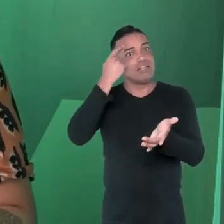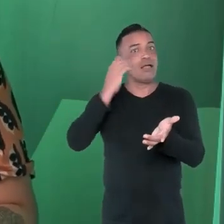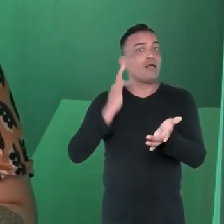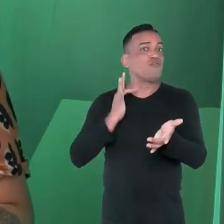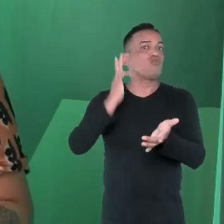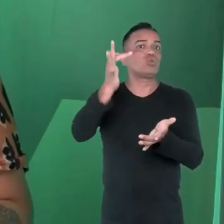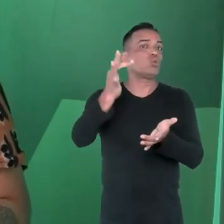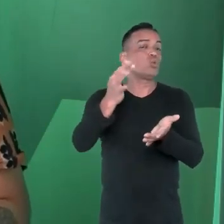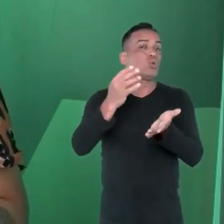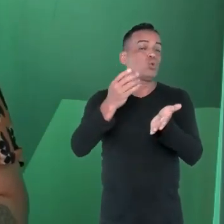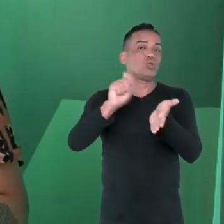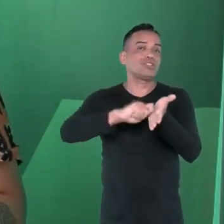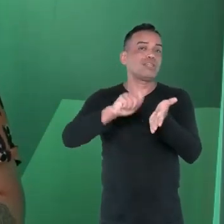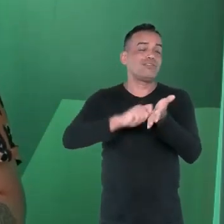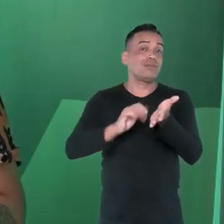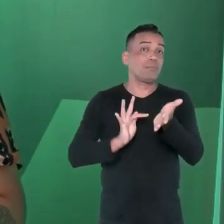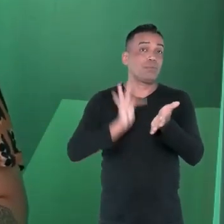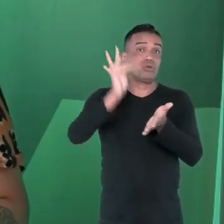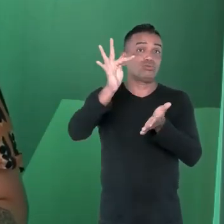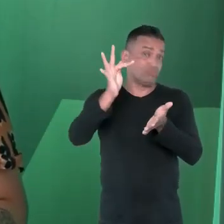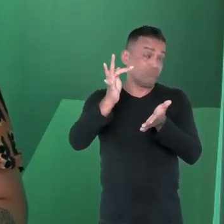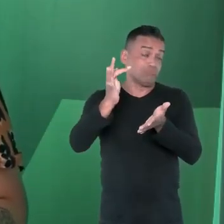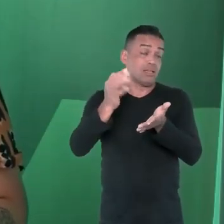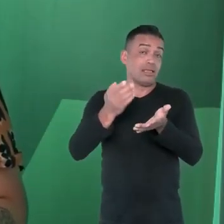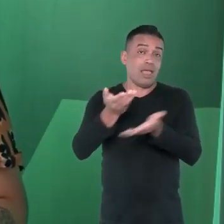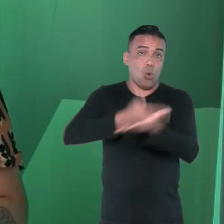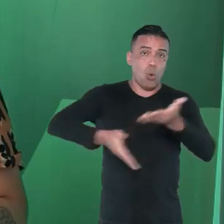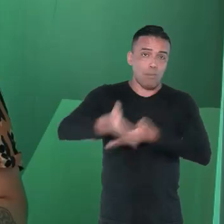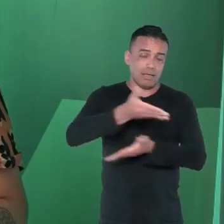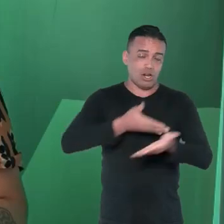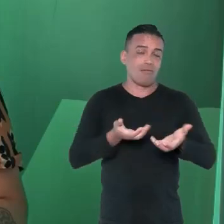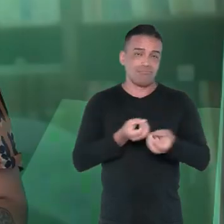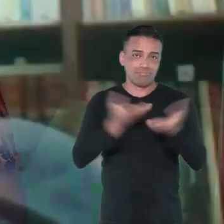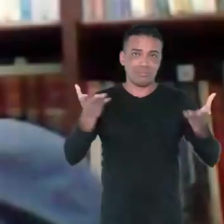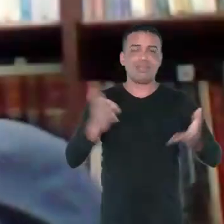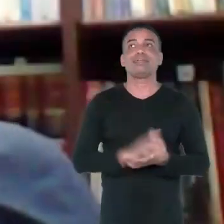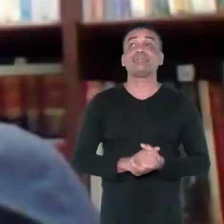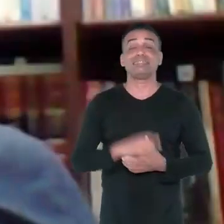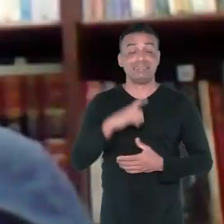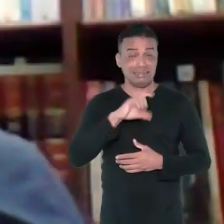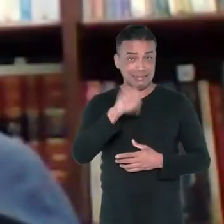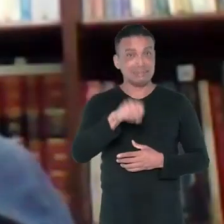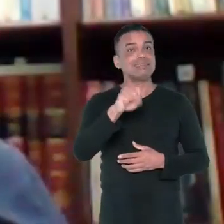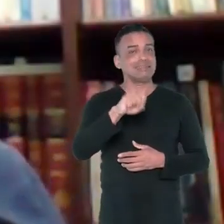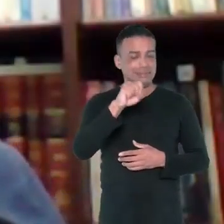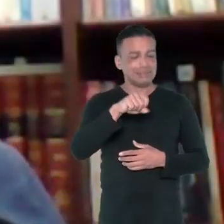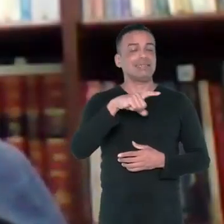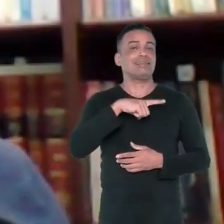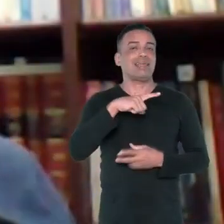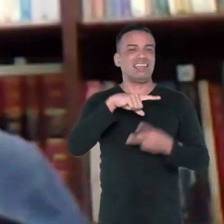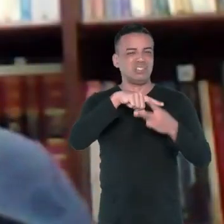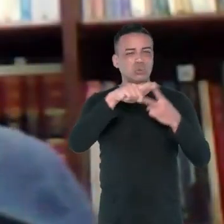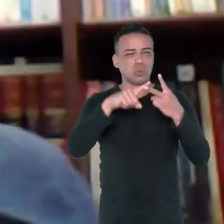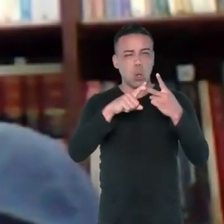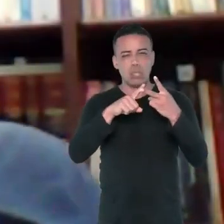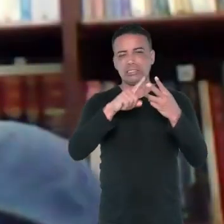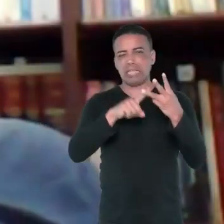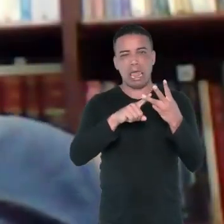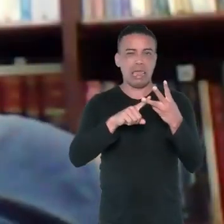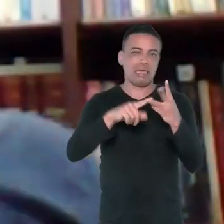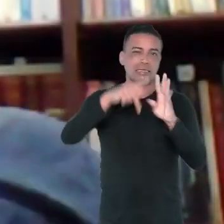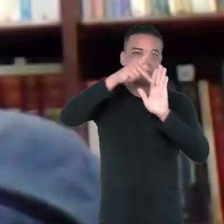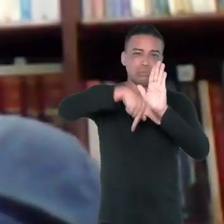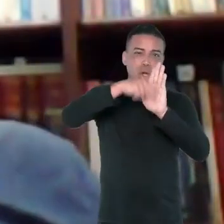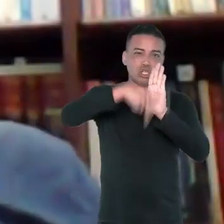sendo produzido que você gostaria de compartilhar com a gente. Sim, eu tenho três projetos de